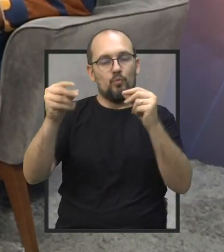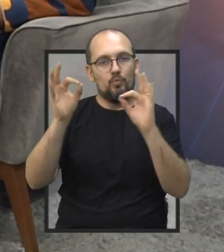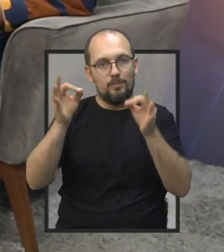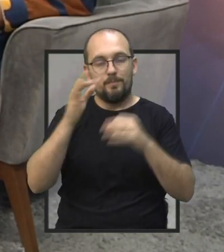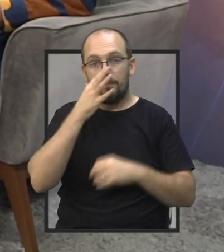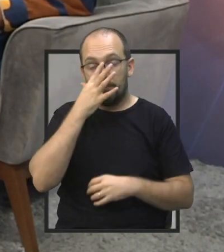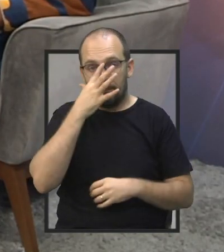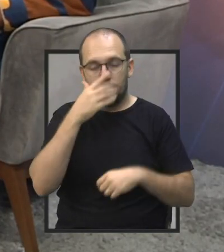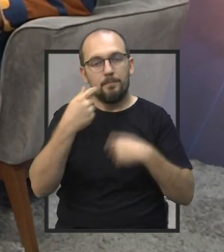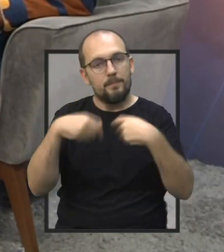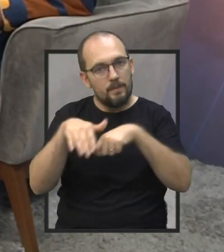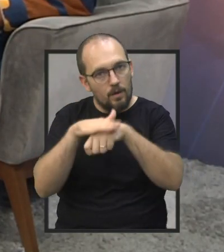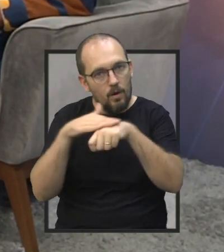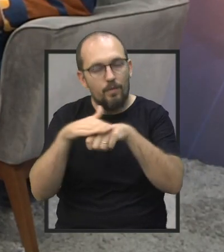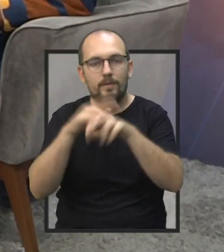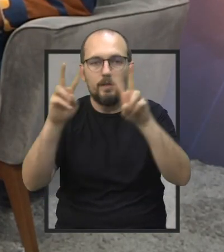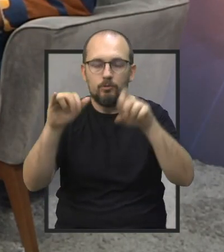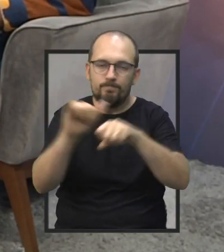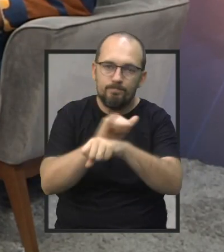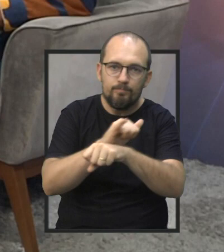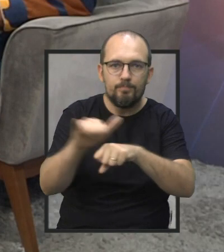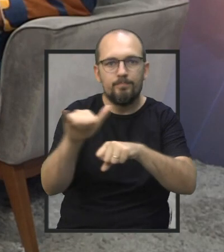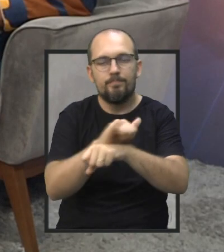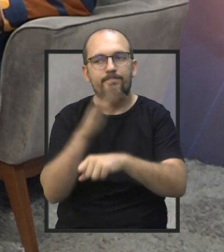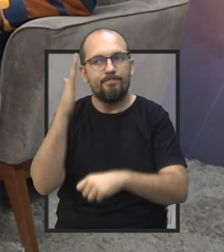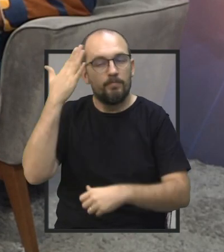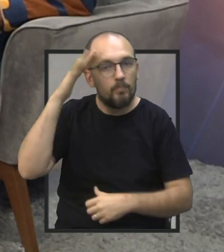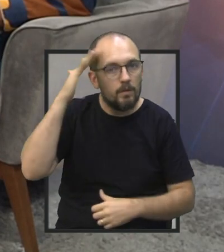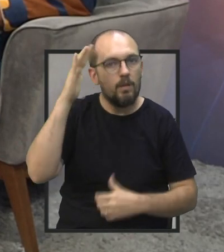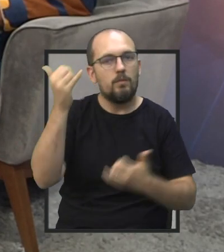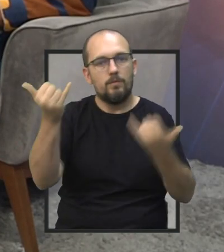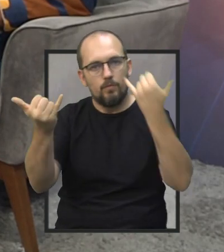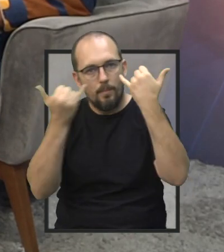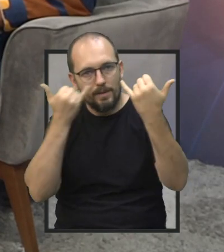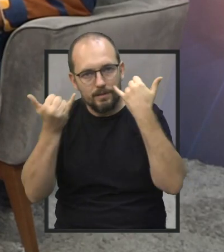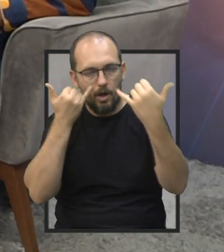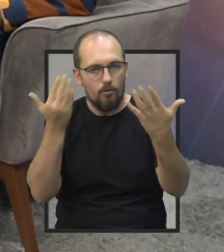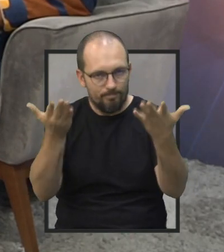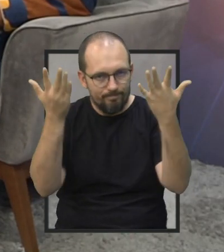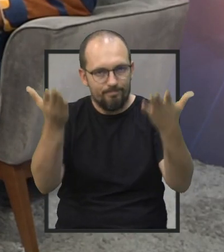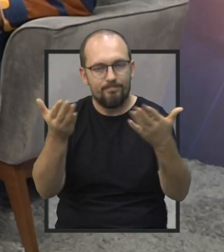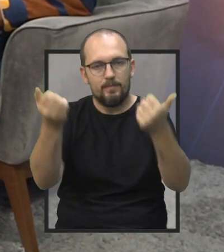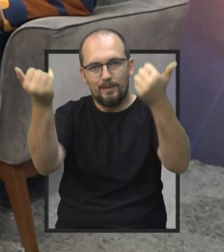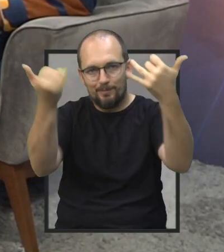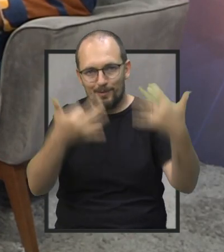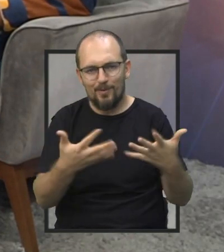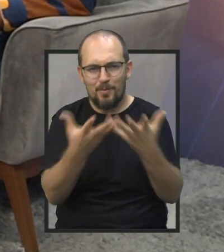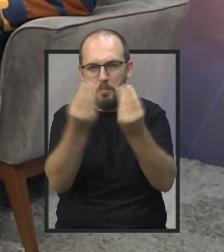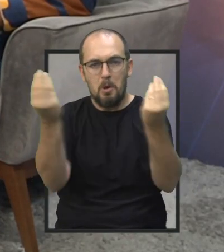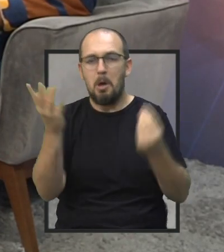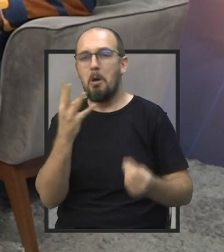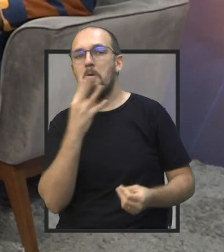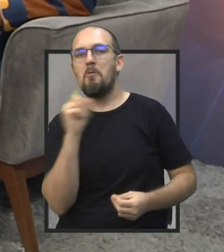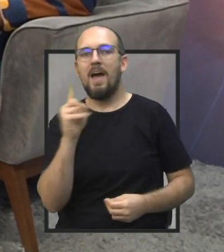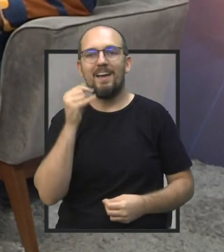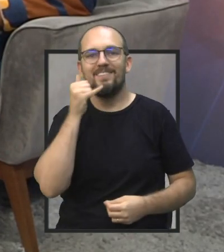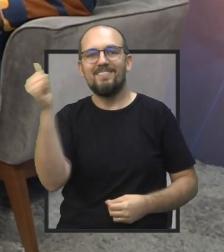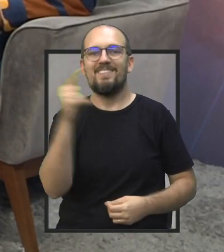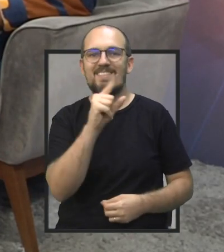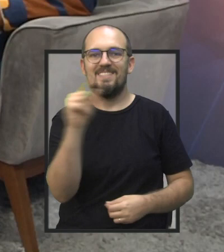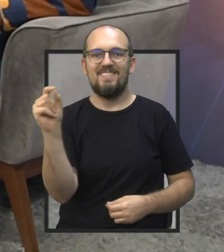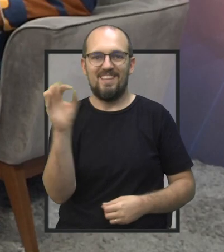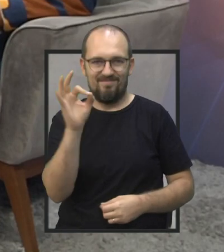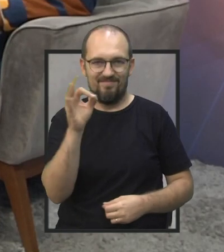né, e a gente precisa falar sobre o assunto, achar alternativas, entender, se informar, como a senhora mesmo falou, muita gente nem conhece o Disque